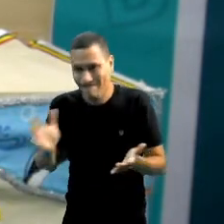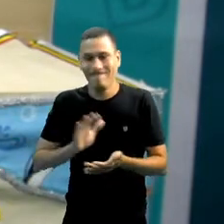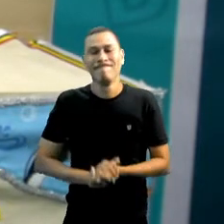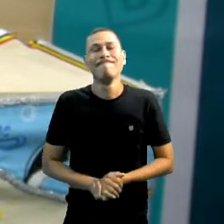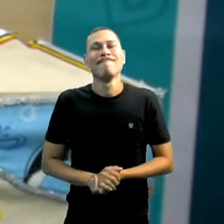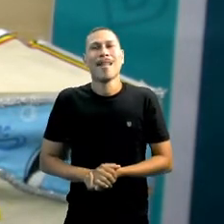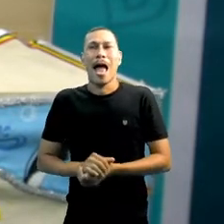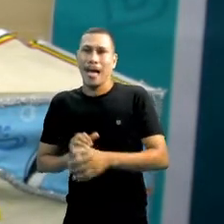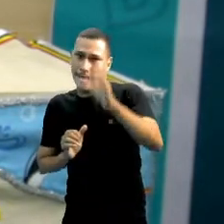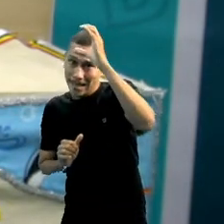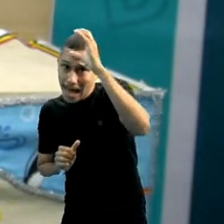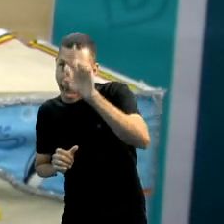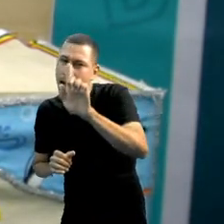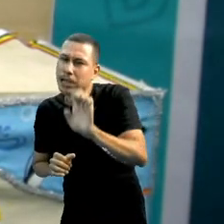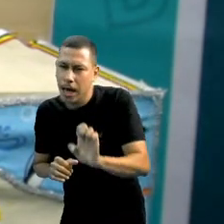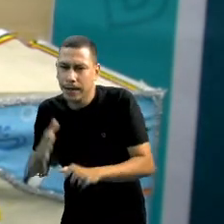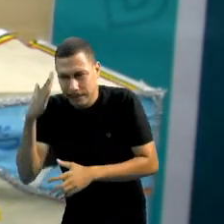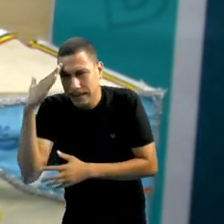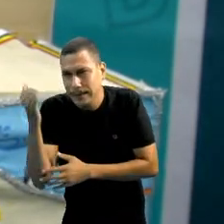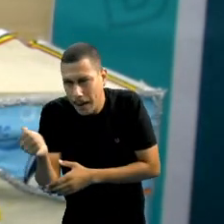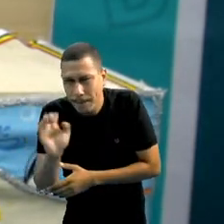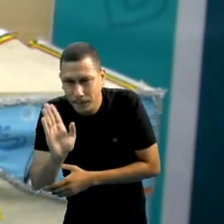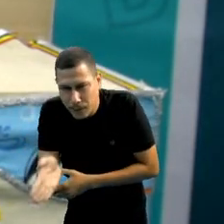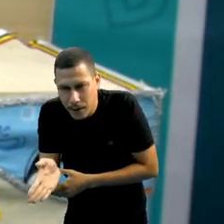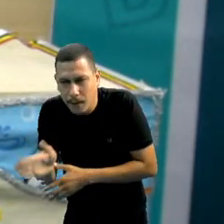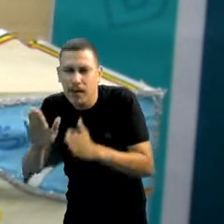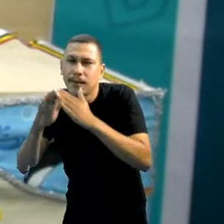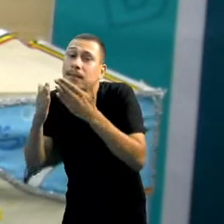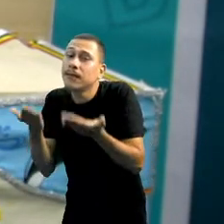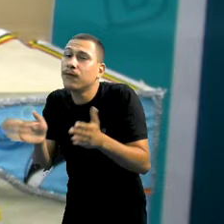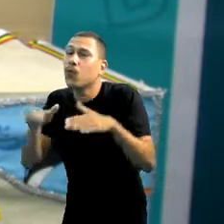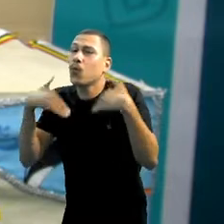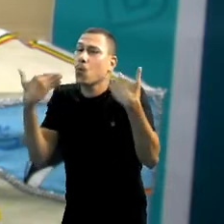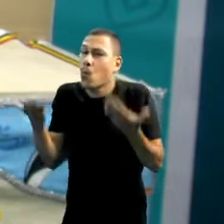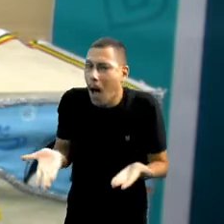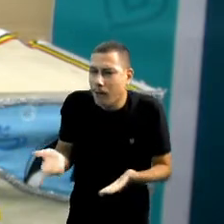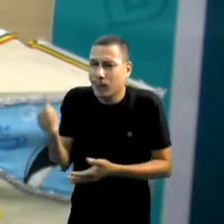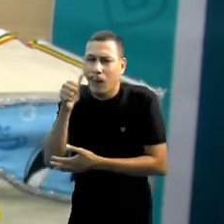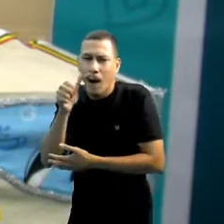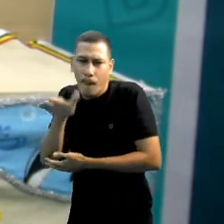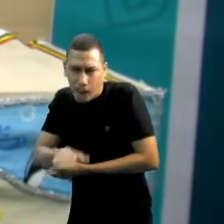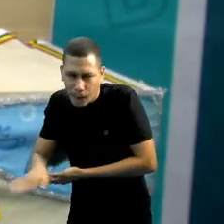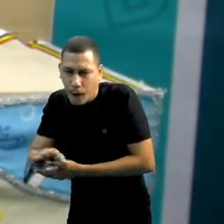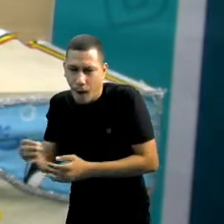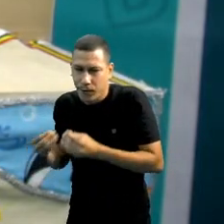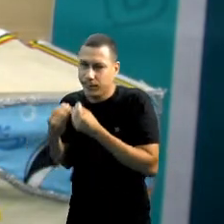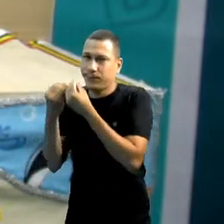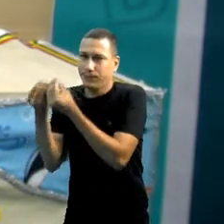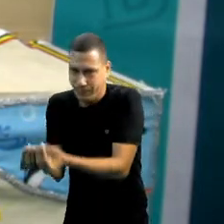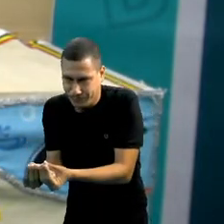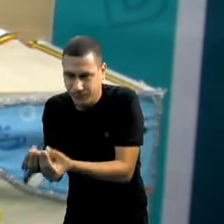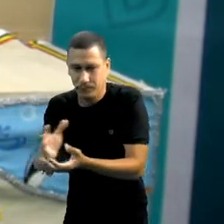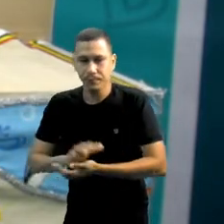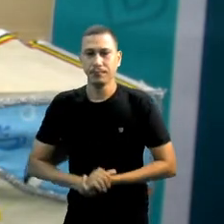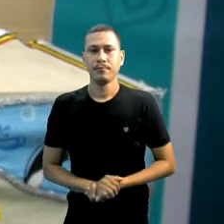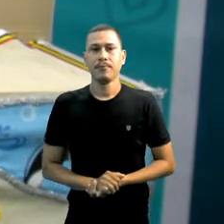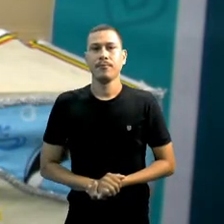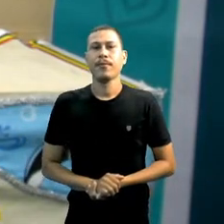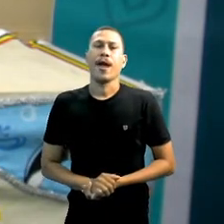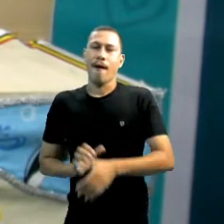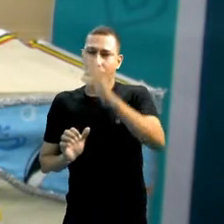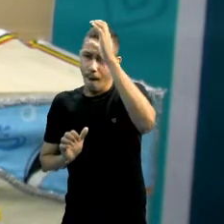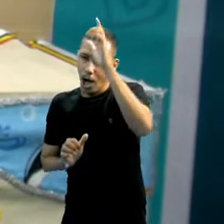a tia G já sabia qual era o livro que ia dar para aquela menina. Quando tia